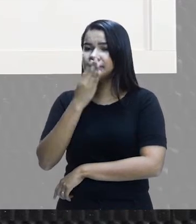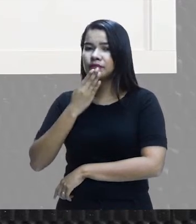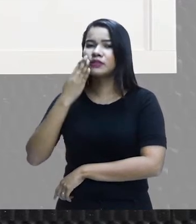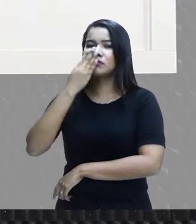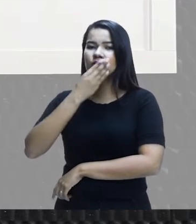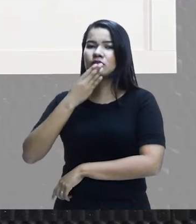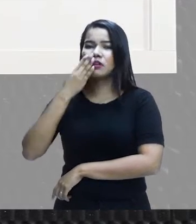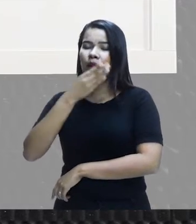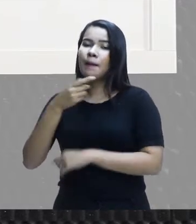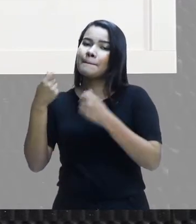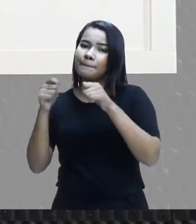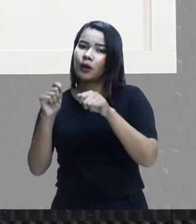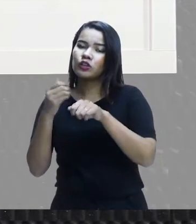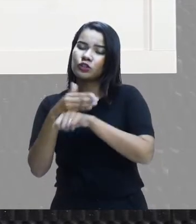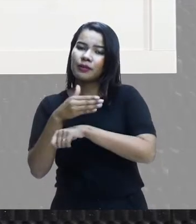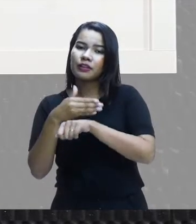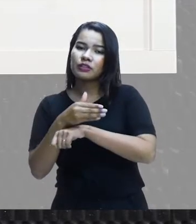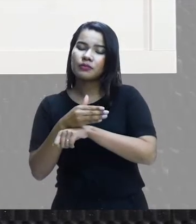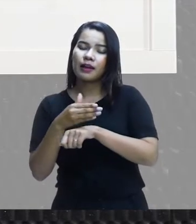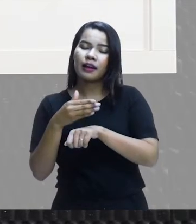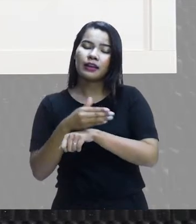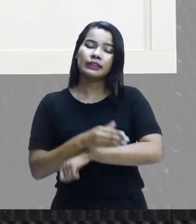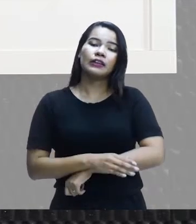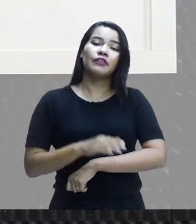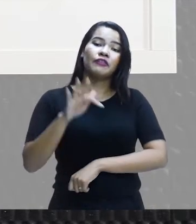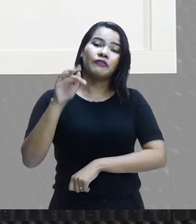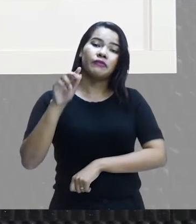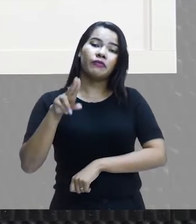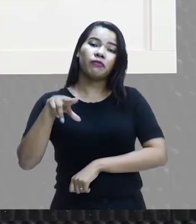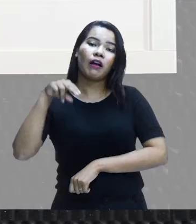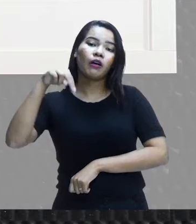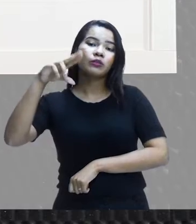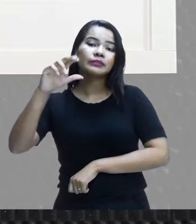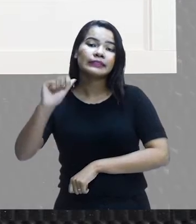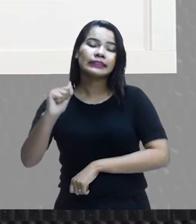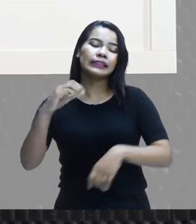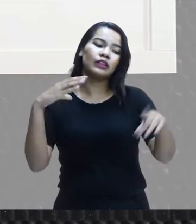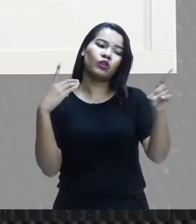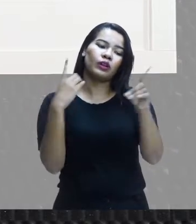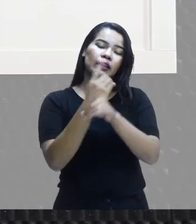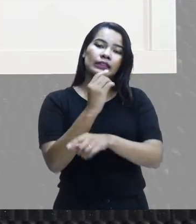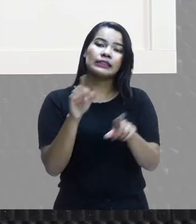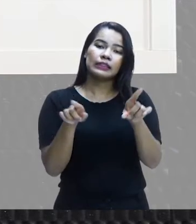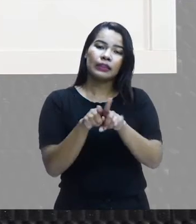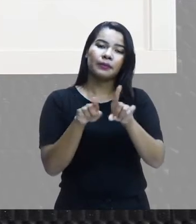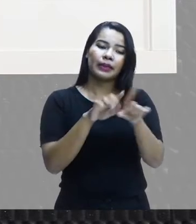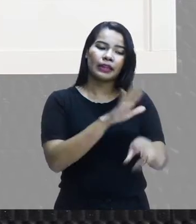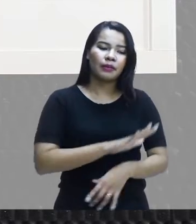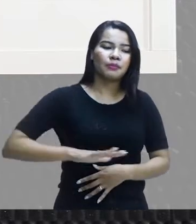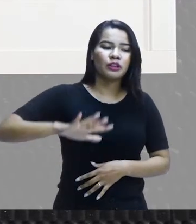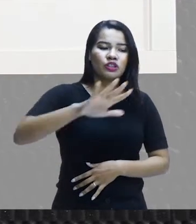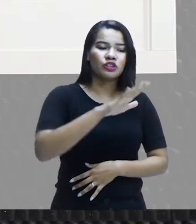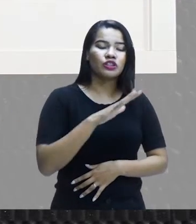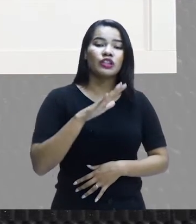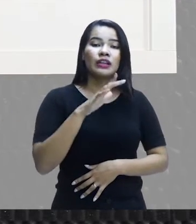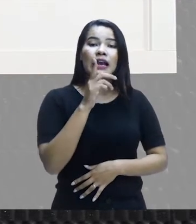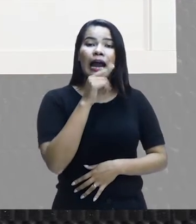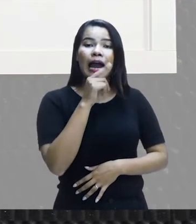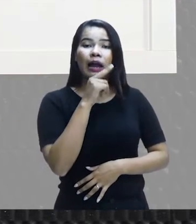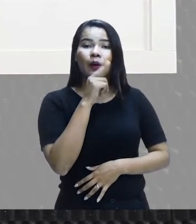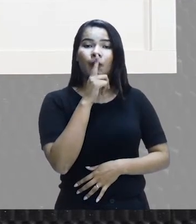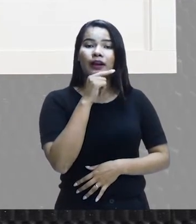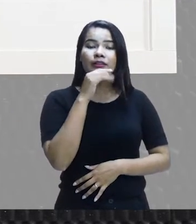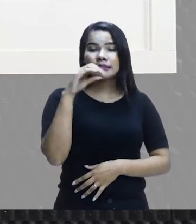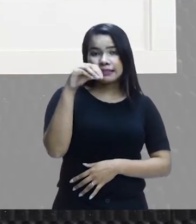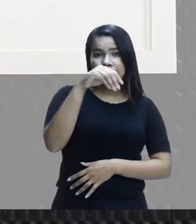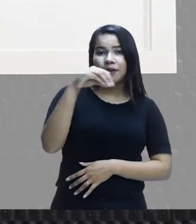fauna chamada de zooplâncton, tá, ok? Encontrados também em ambientes de água salgada. Em